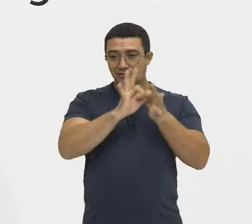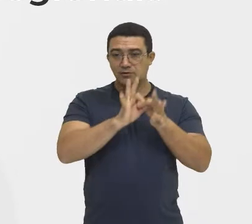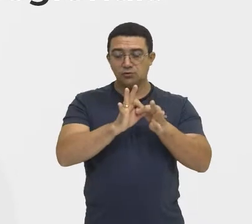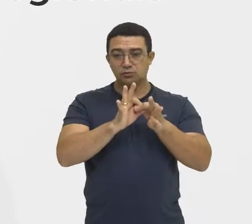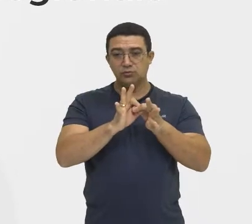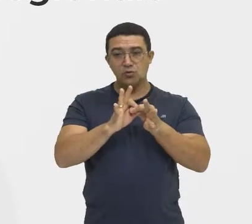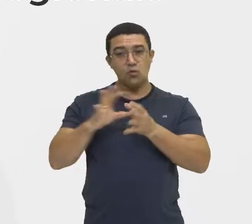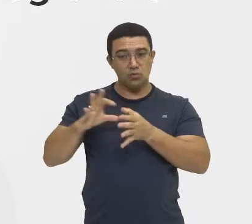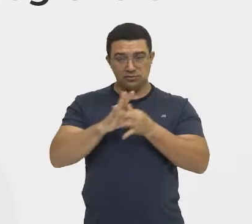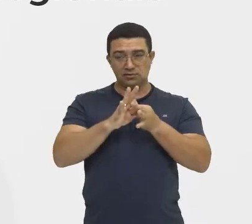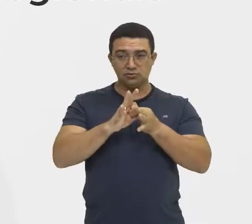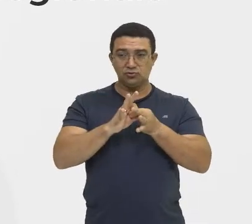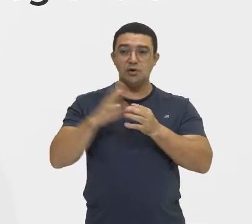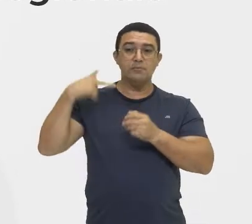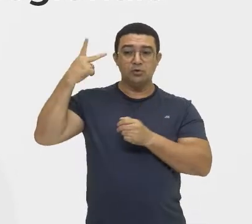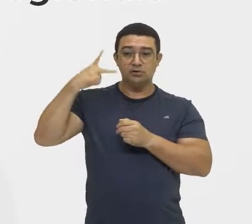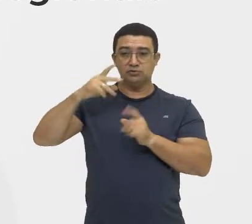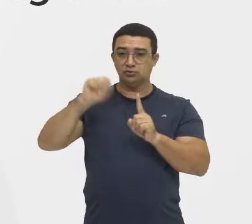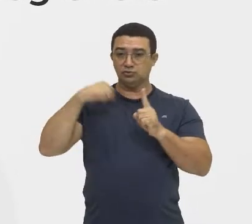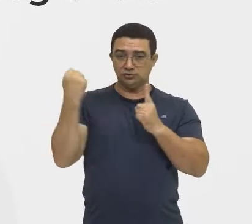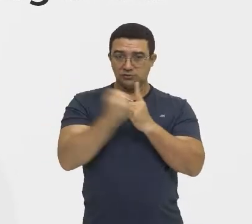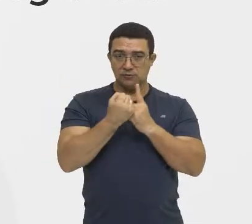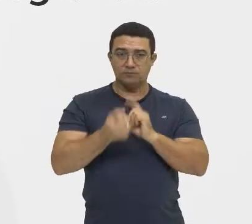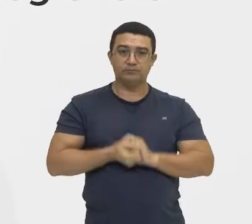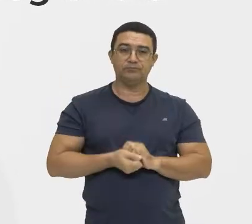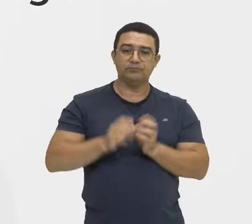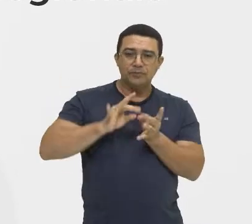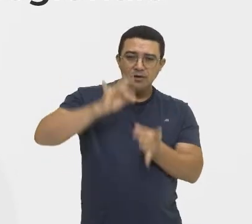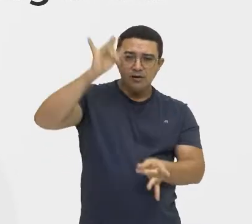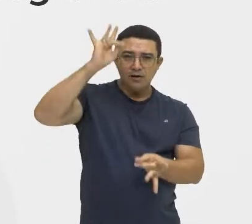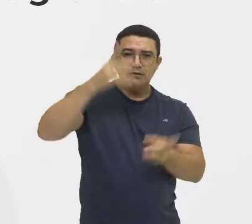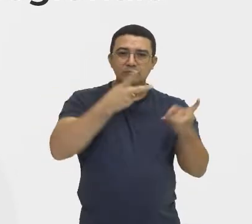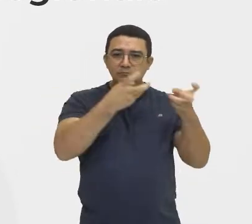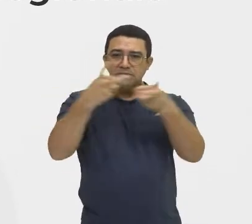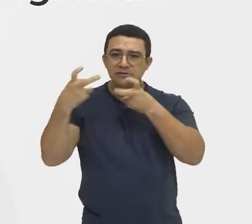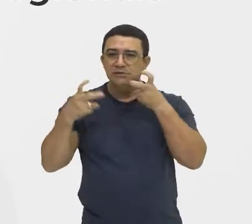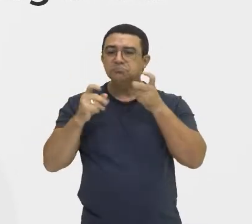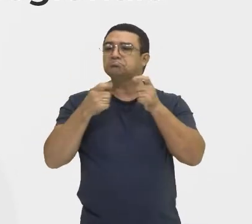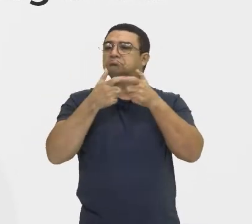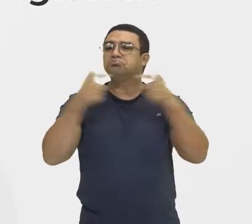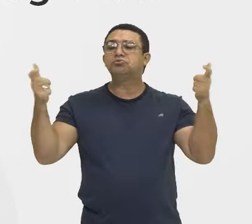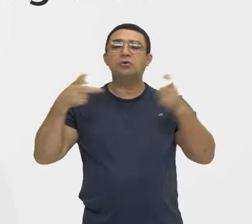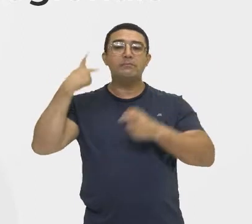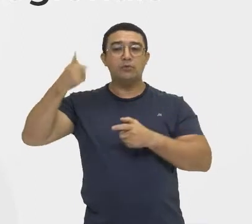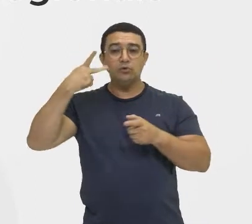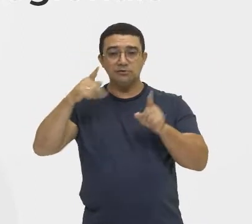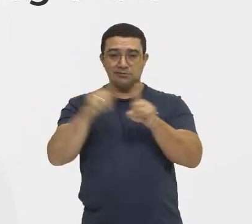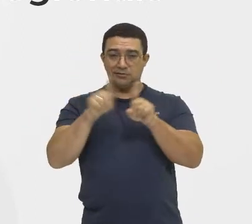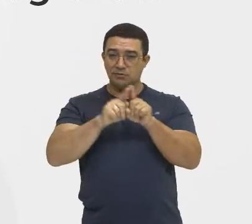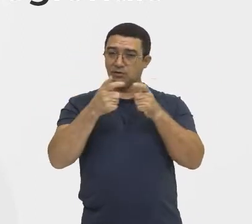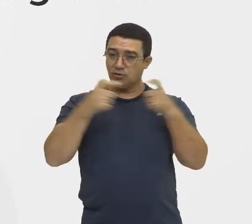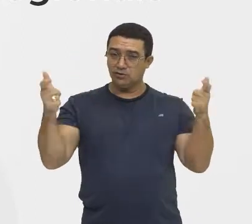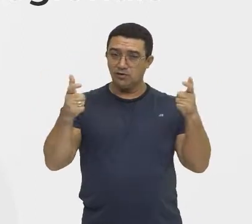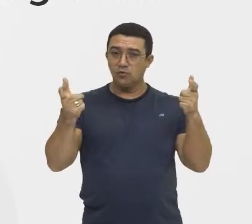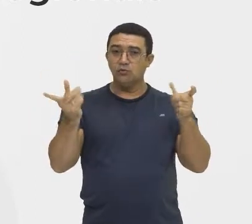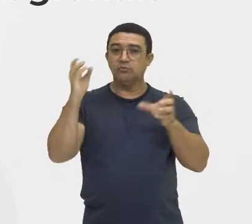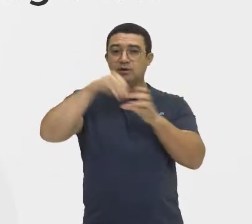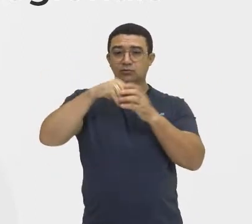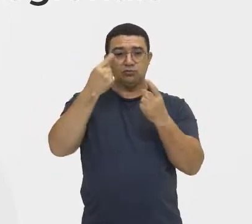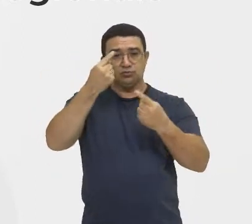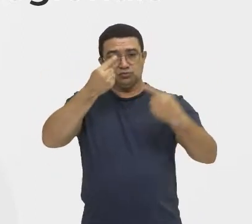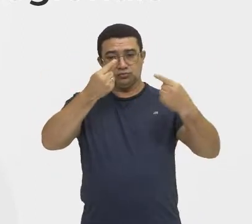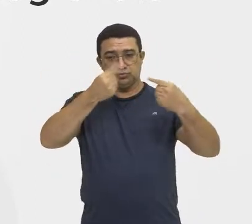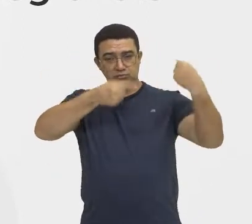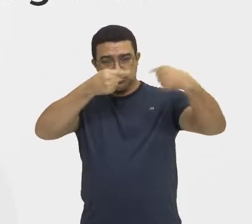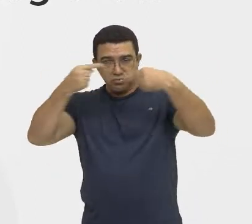sociais. E o detalhamento: percepção da dimensão política e social dos